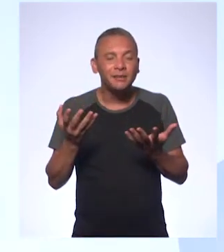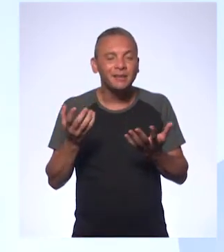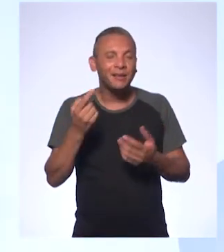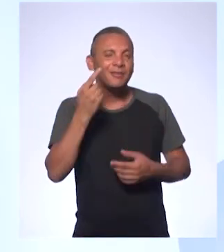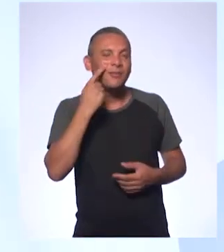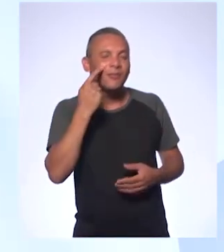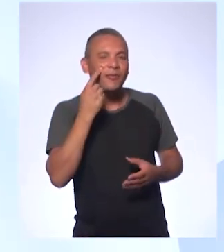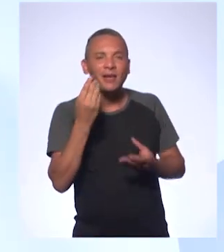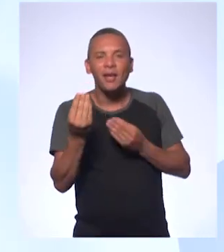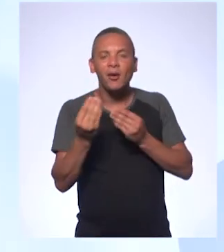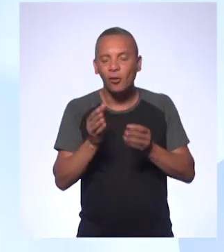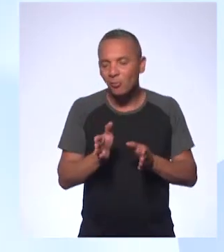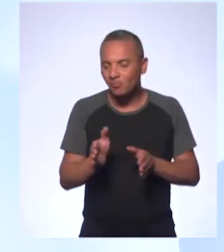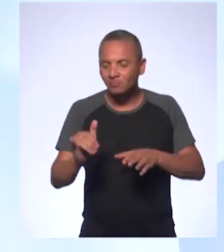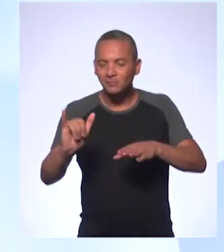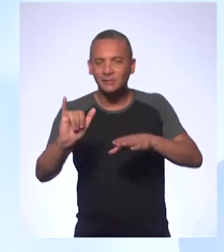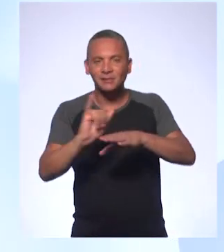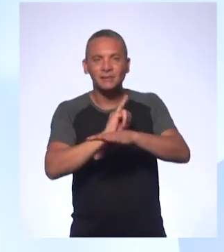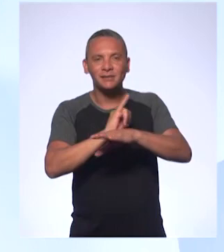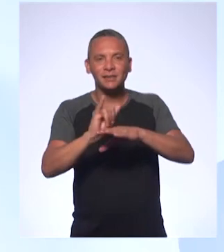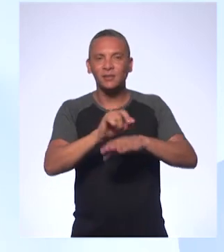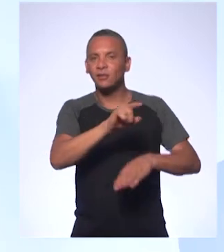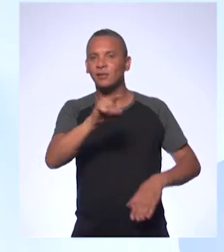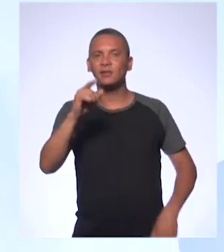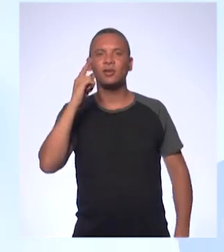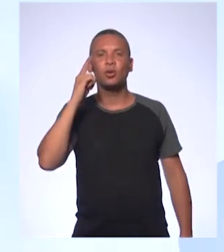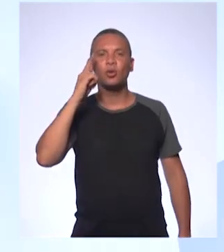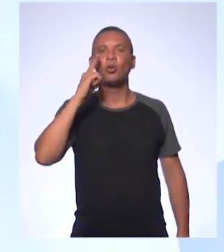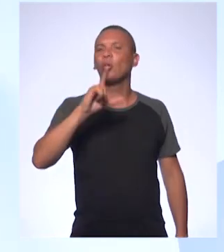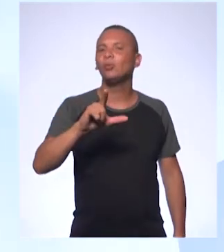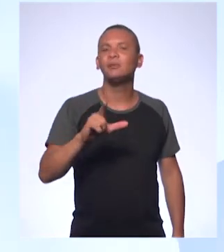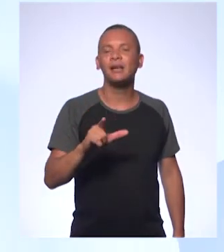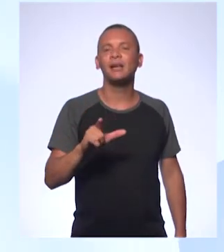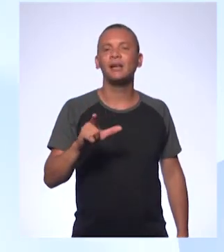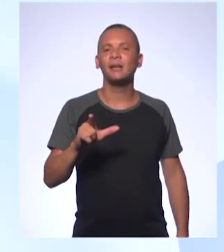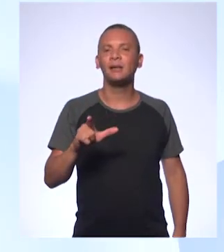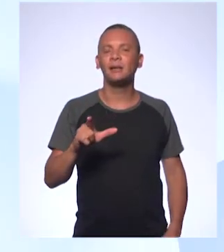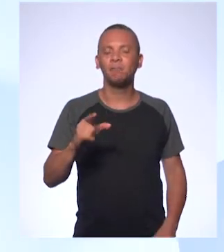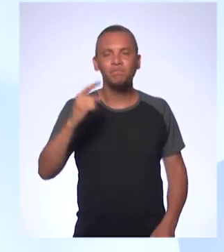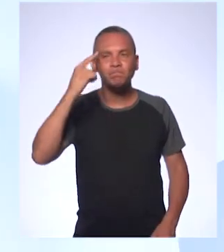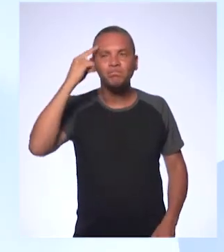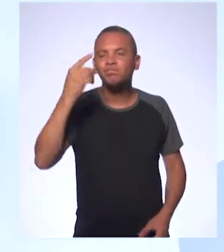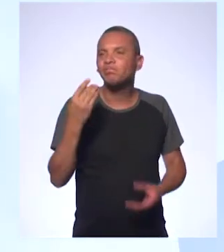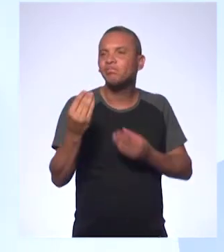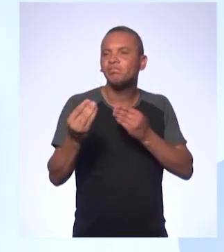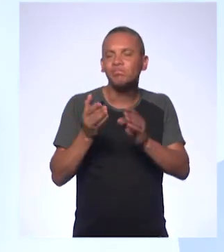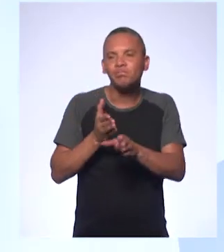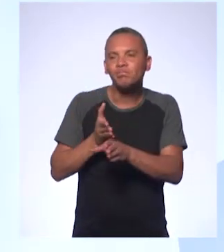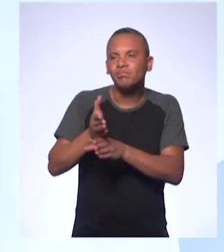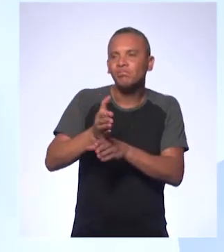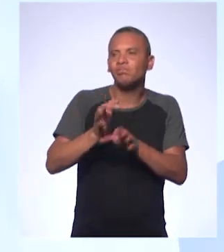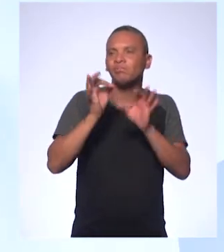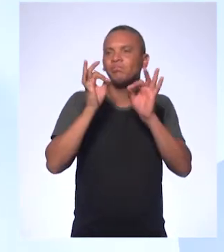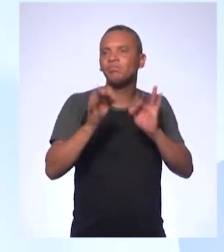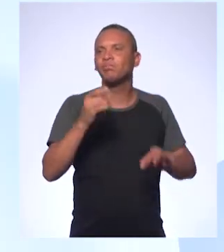trilhar caminhos, né? Fazer com que vocês consigam ter uma ideia de onde seguir